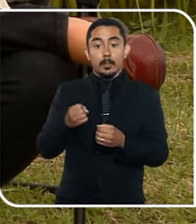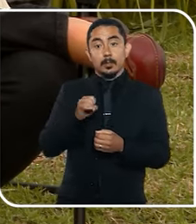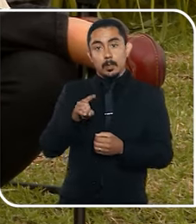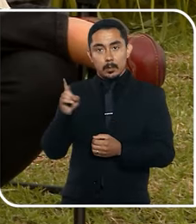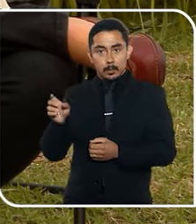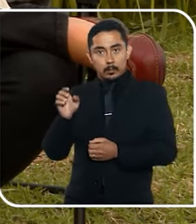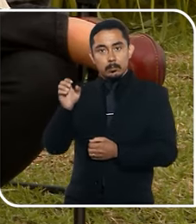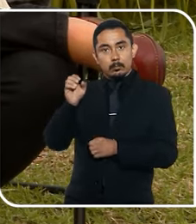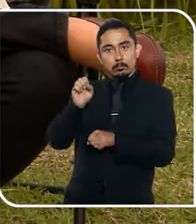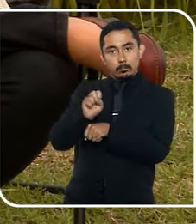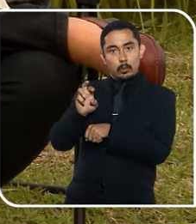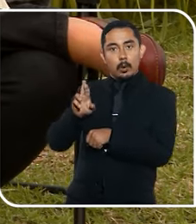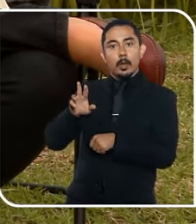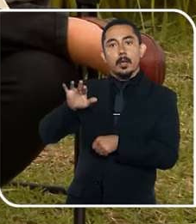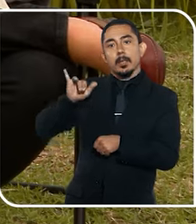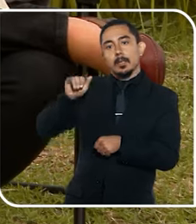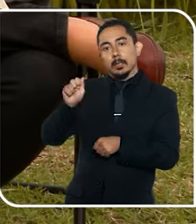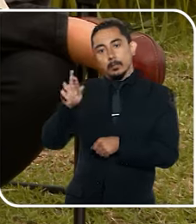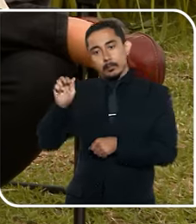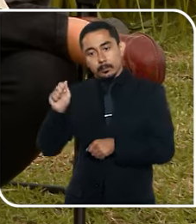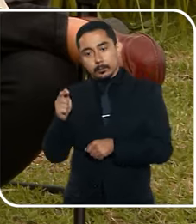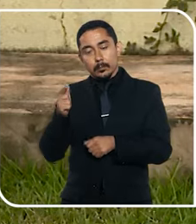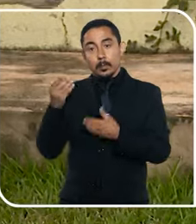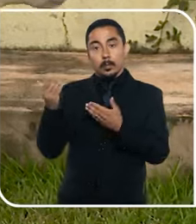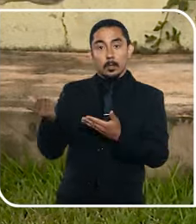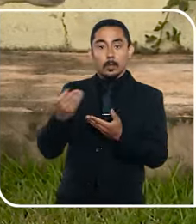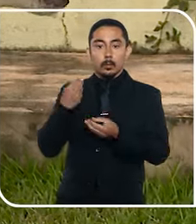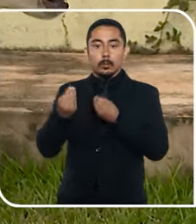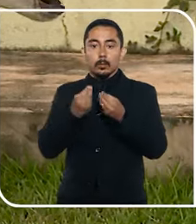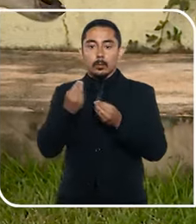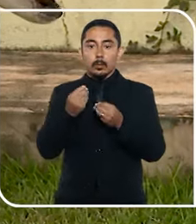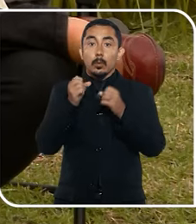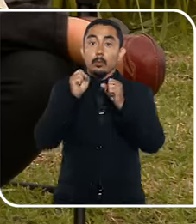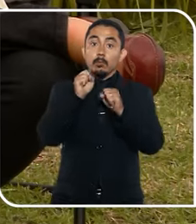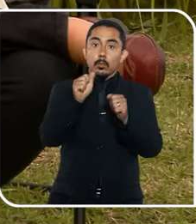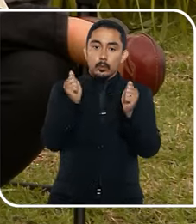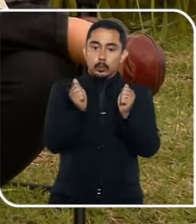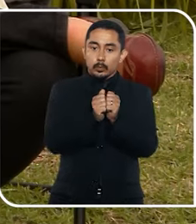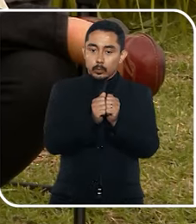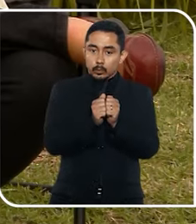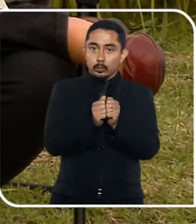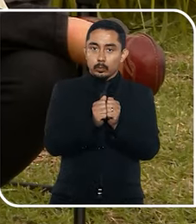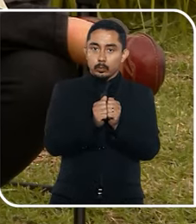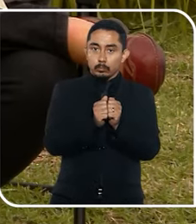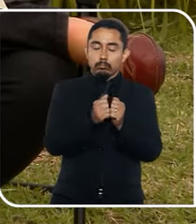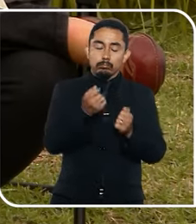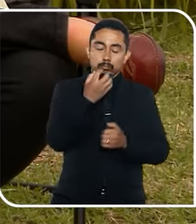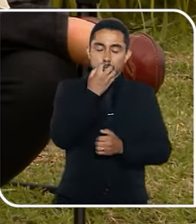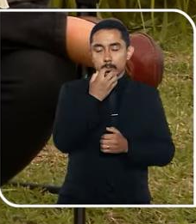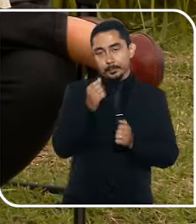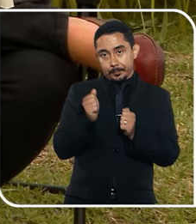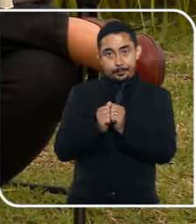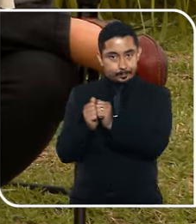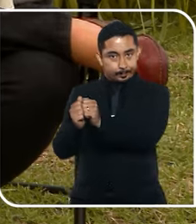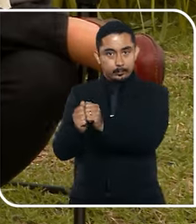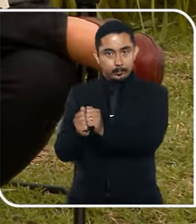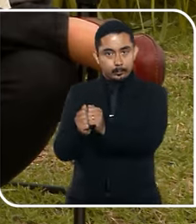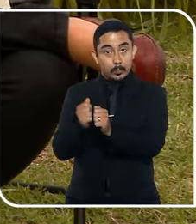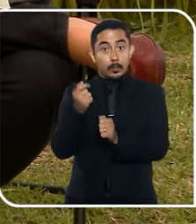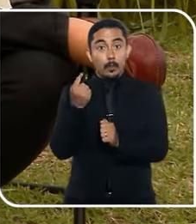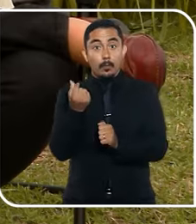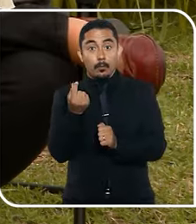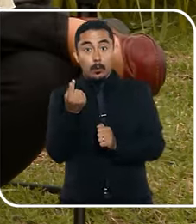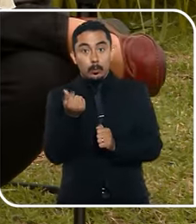senhora Yara, já estabeleceu aí, esta fica desde já autorizada a levar consigo a cadela. Os